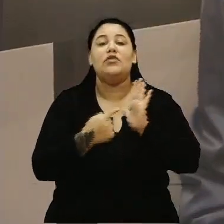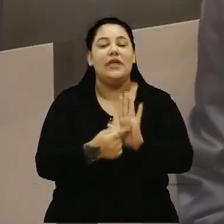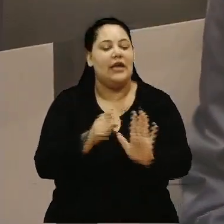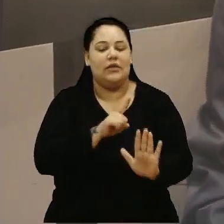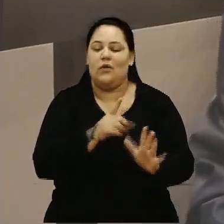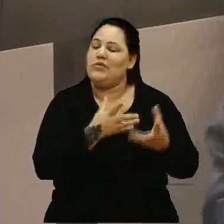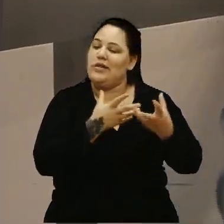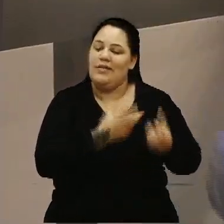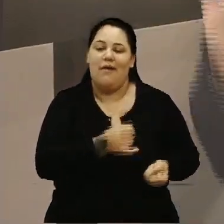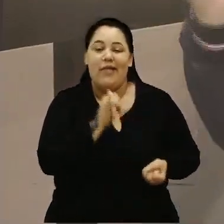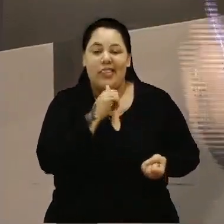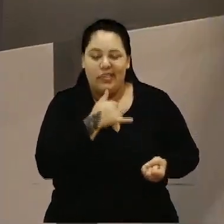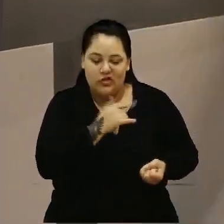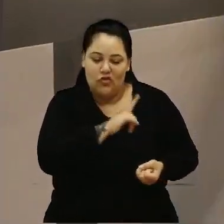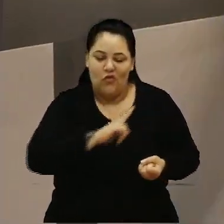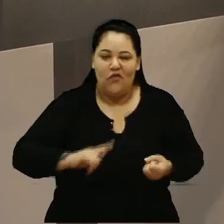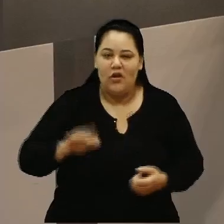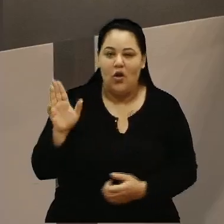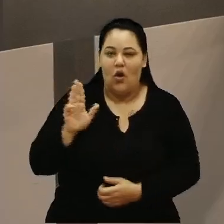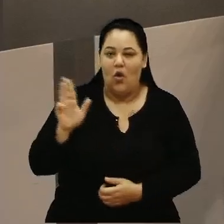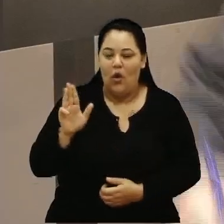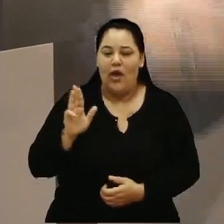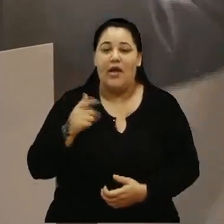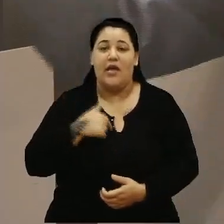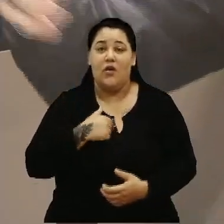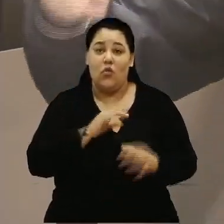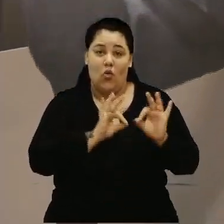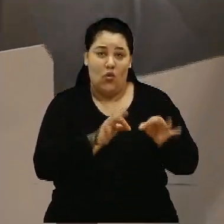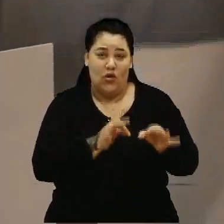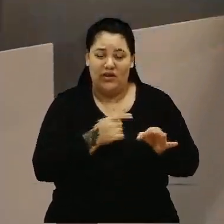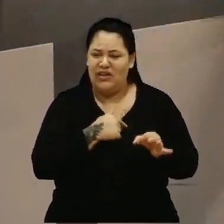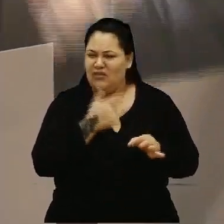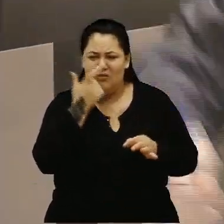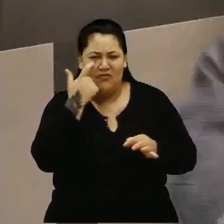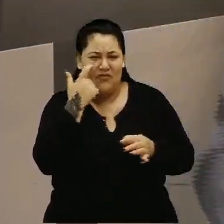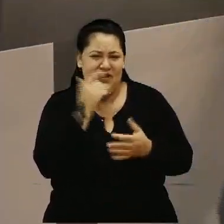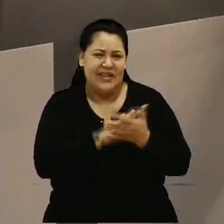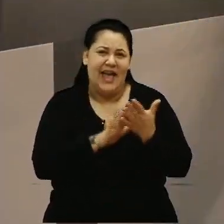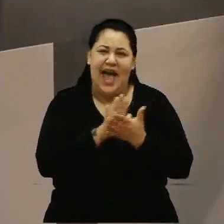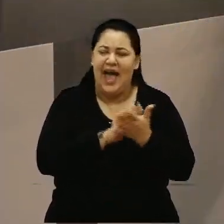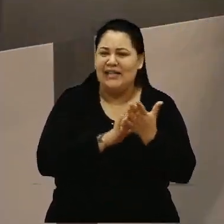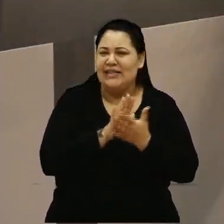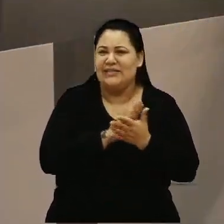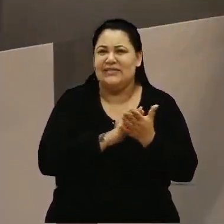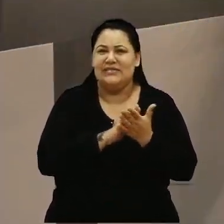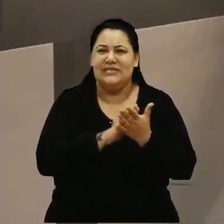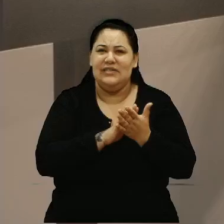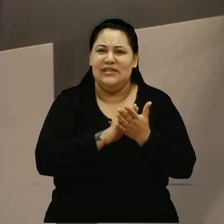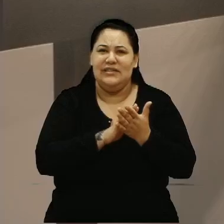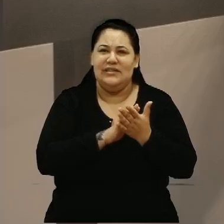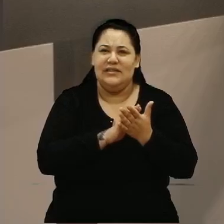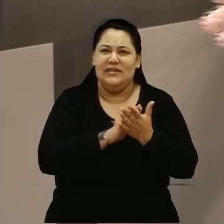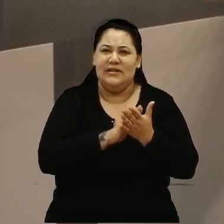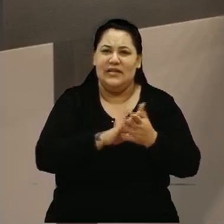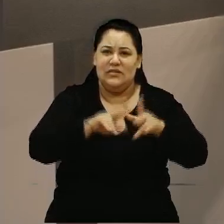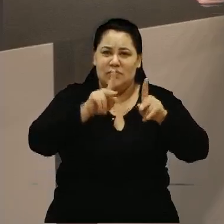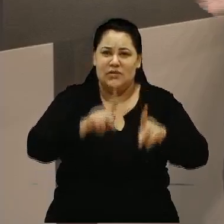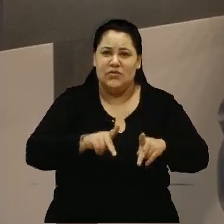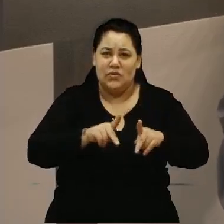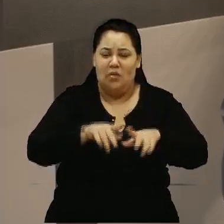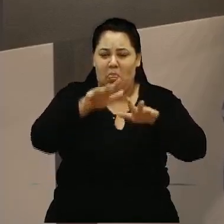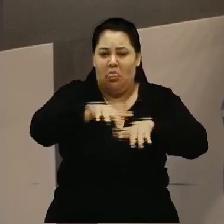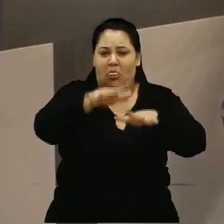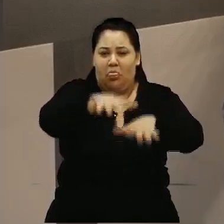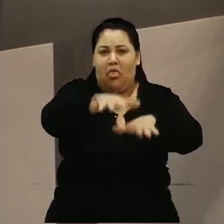governo Lula aí. Eu concordo com o Olavo de Carvalho e não vi nenhuma civilização dar certo onde os milicos puxavam a frente. Se eu gostasse